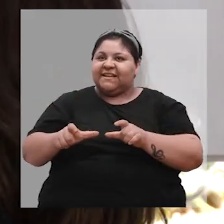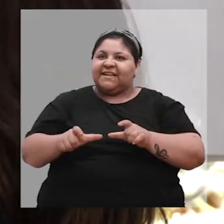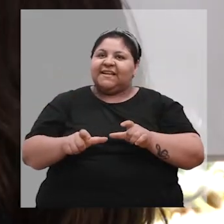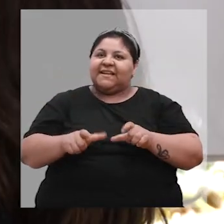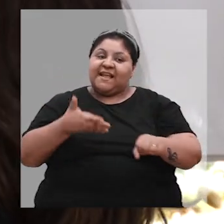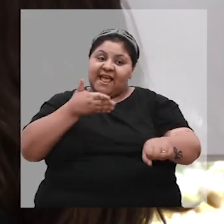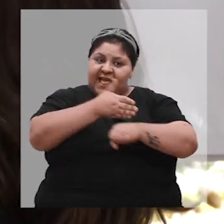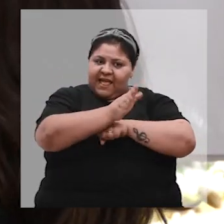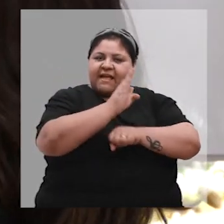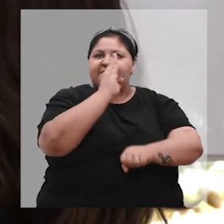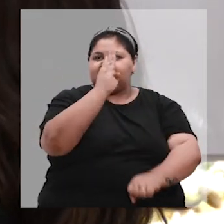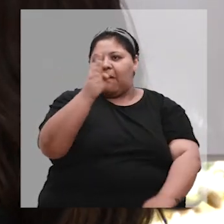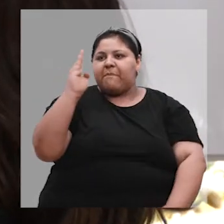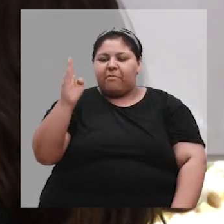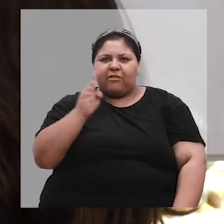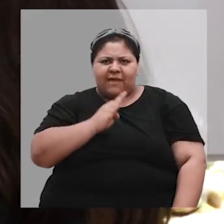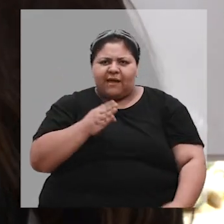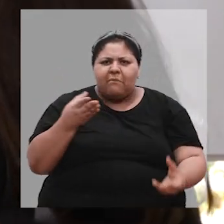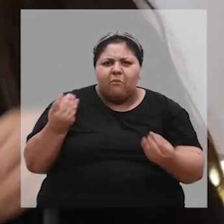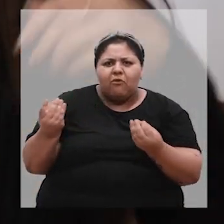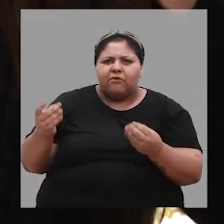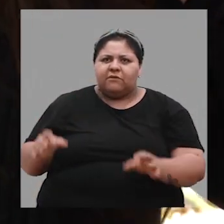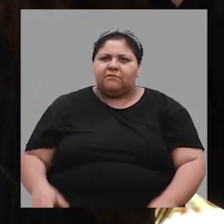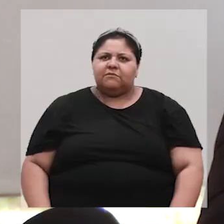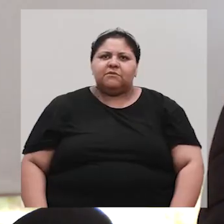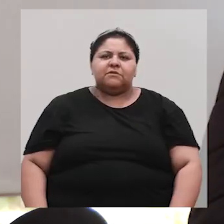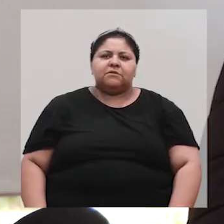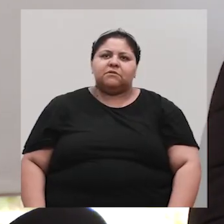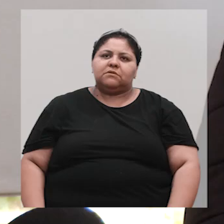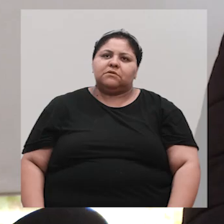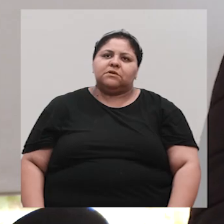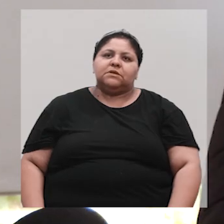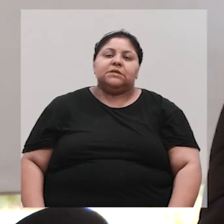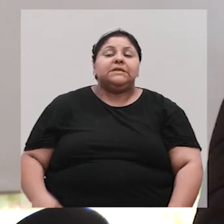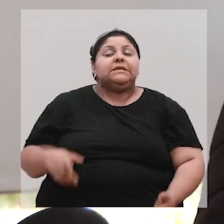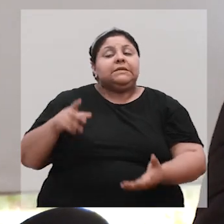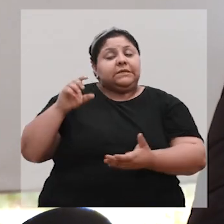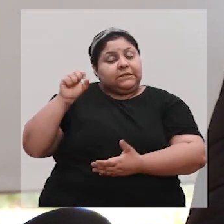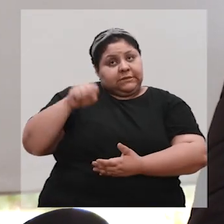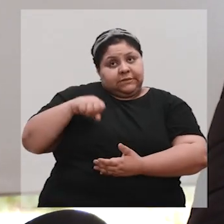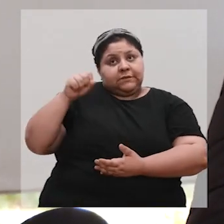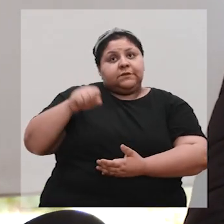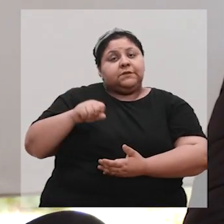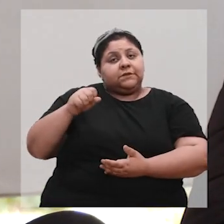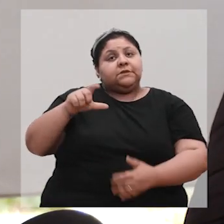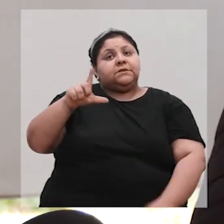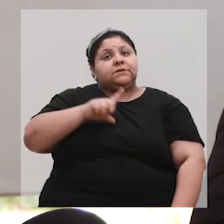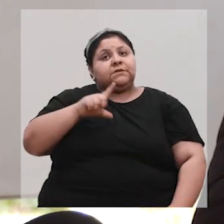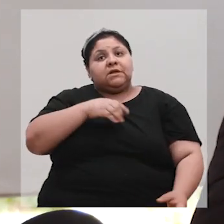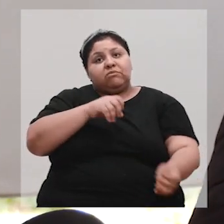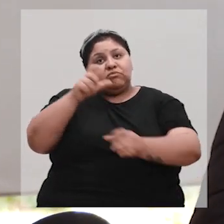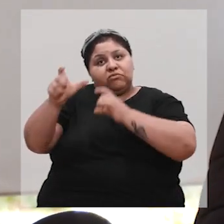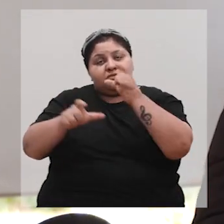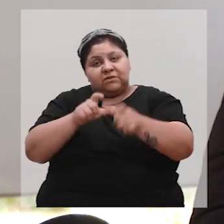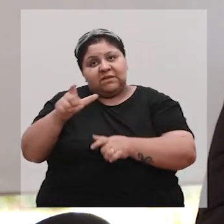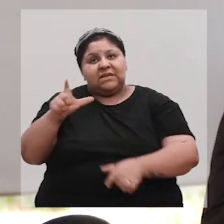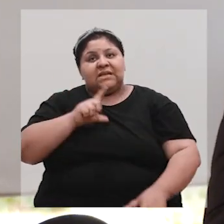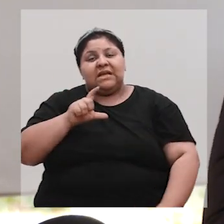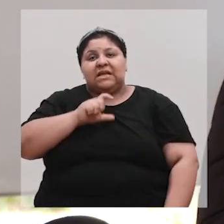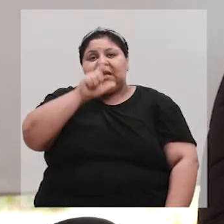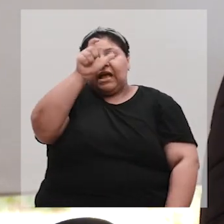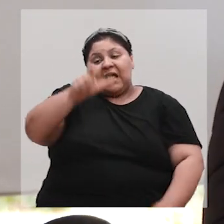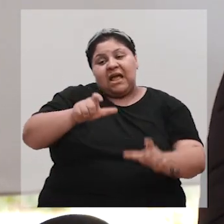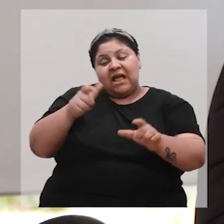acessam a nossa biblioteca bastante, Rose? Com certeza, ainda temos bastante pessoas, apesar das